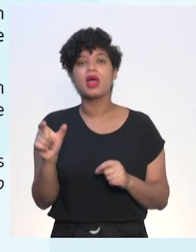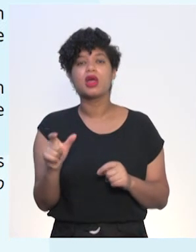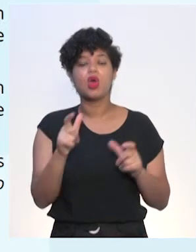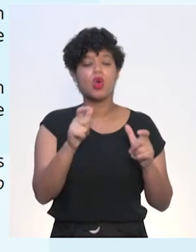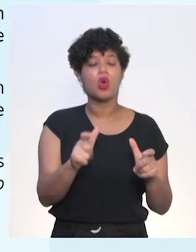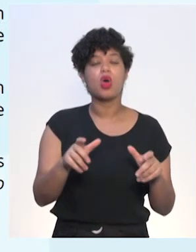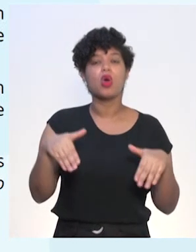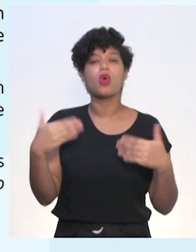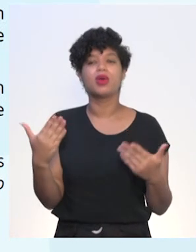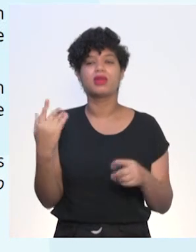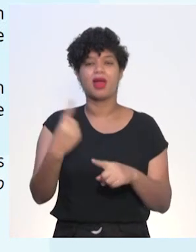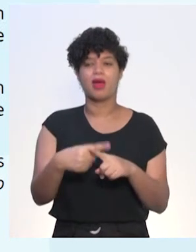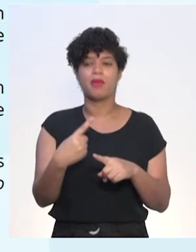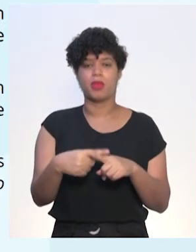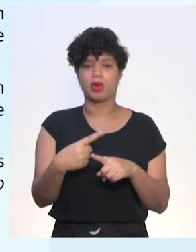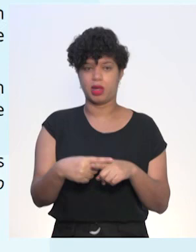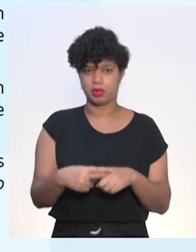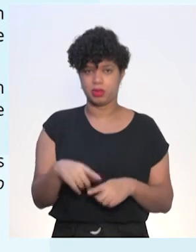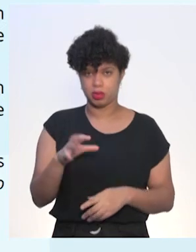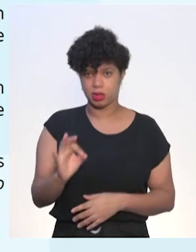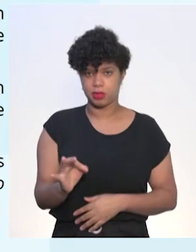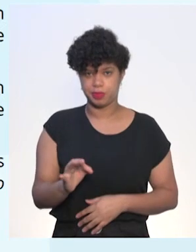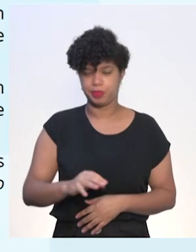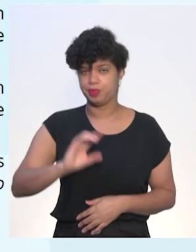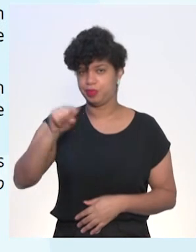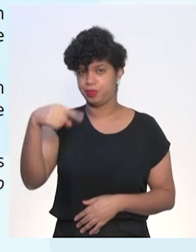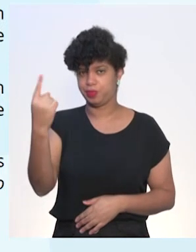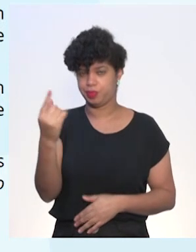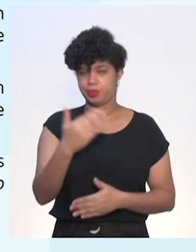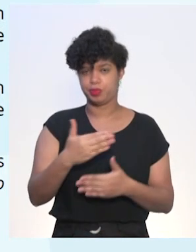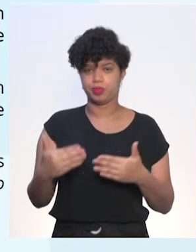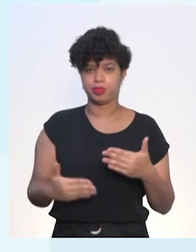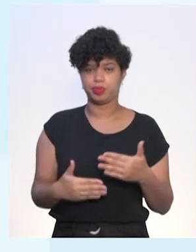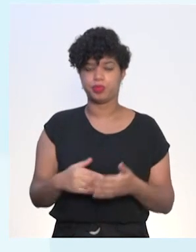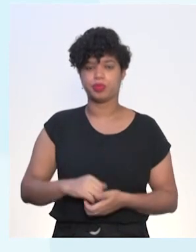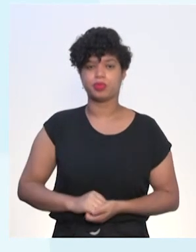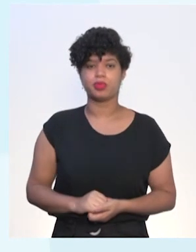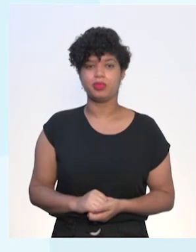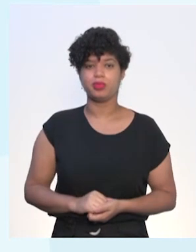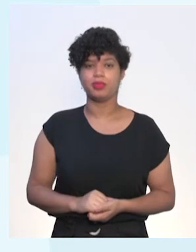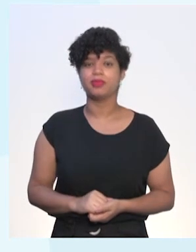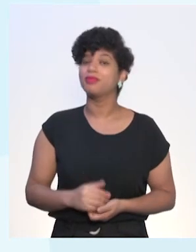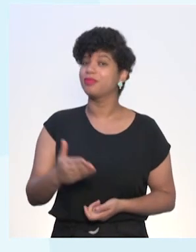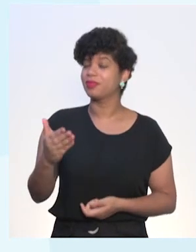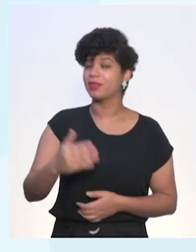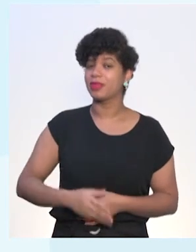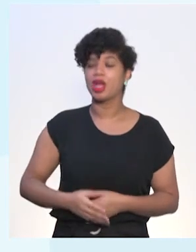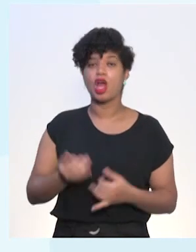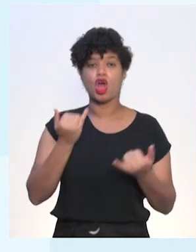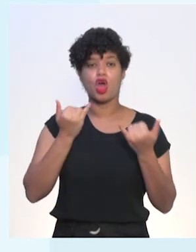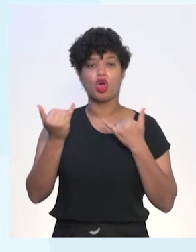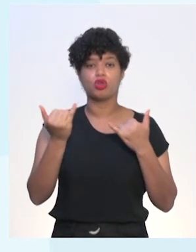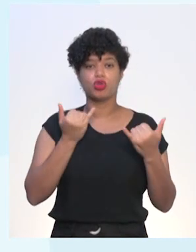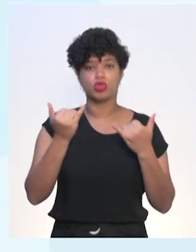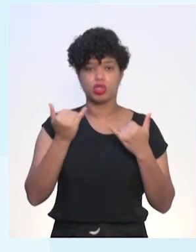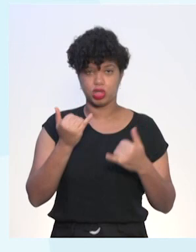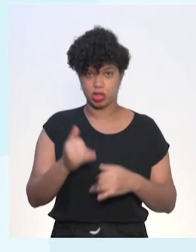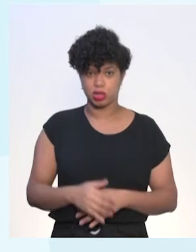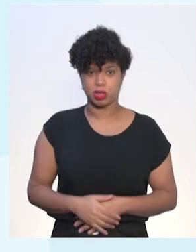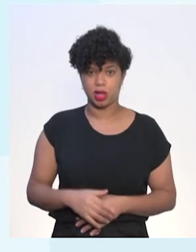Quando onde e por quê certo próximo slide vamos lá que que nós temos aí no próximo